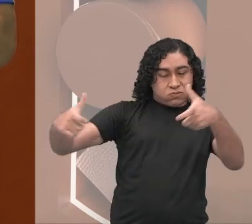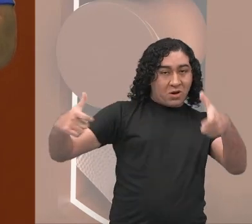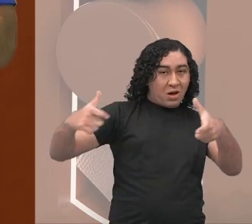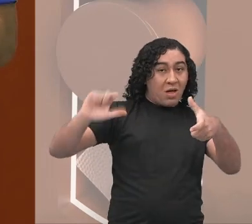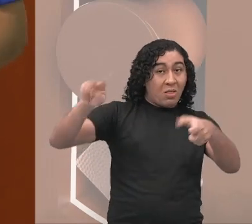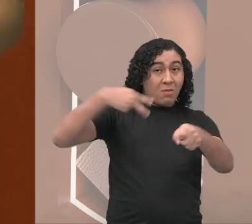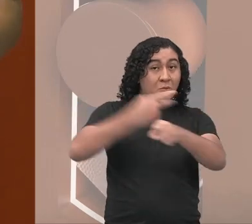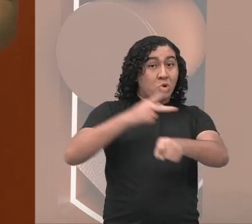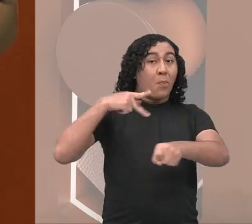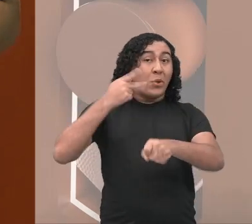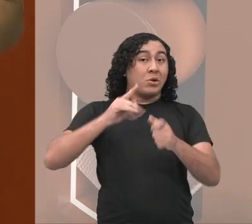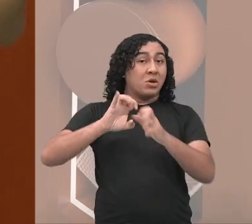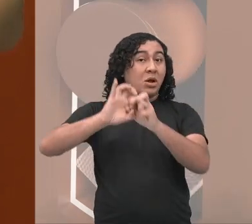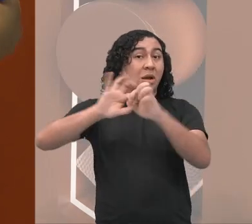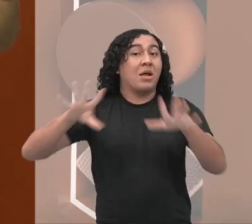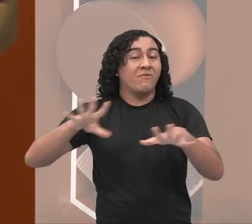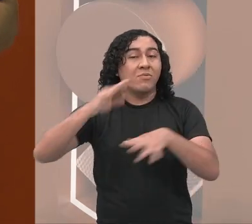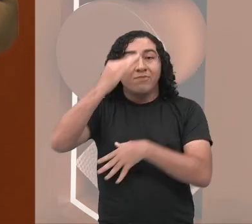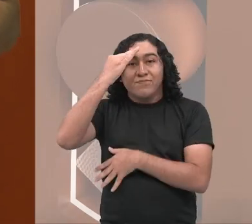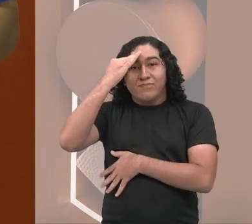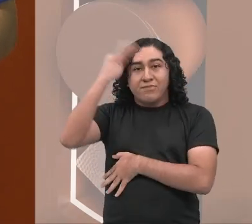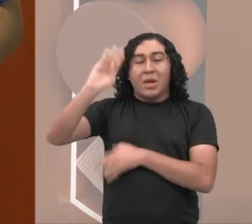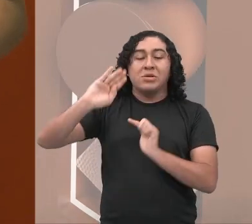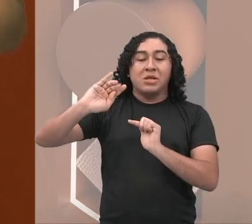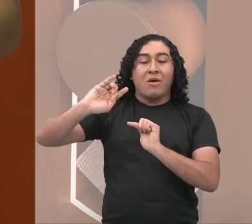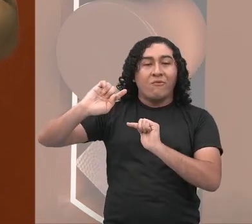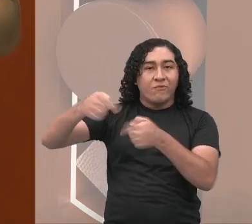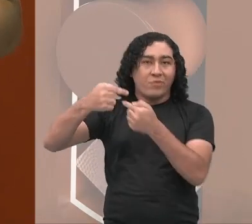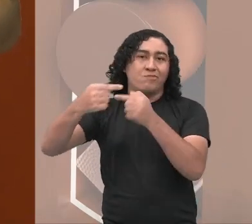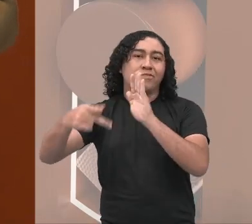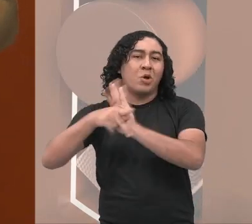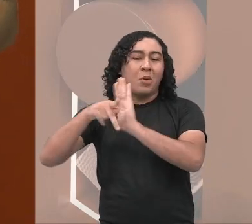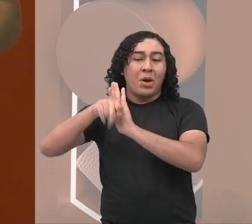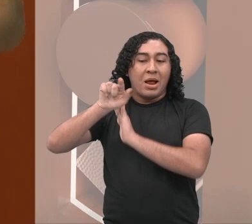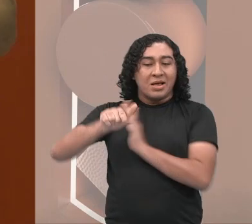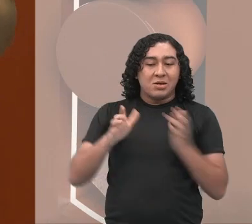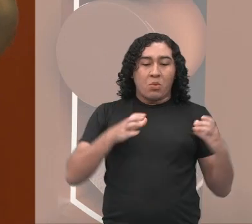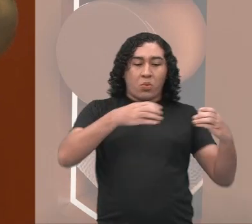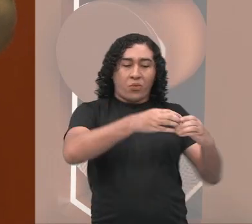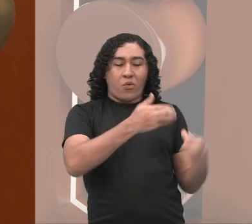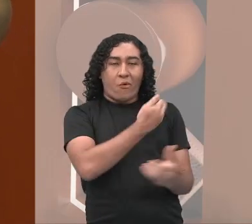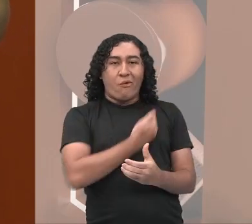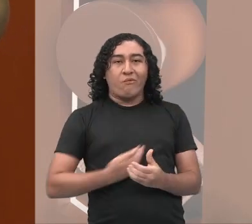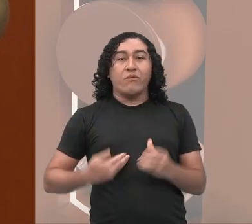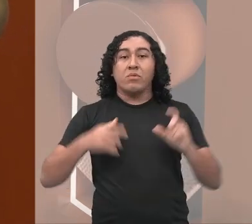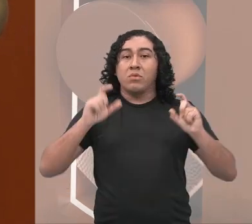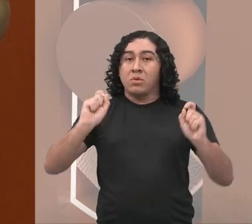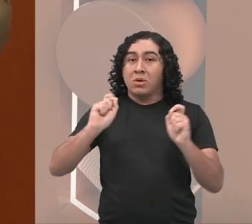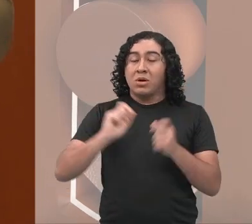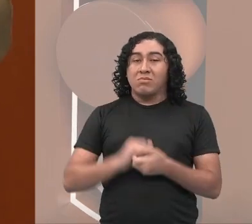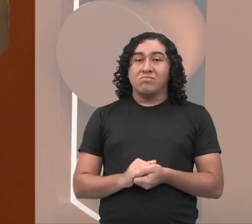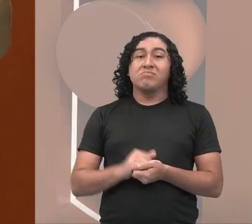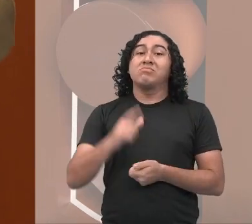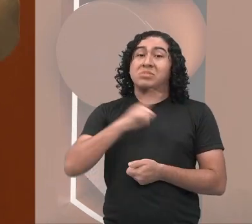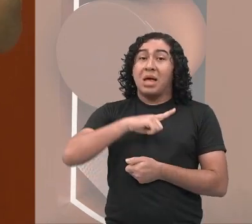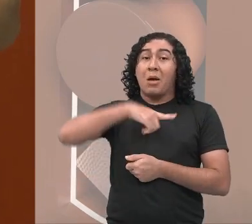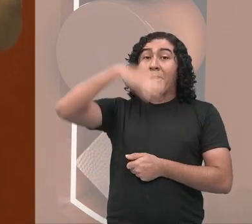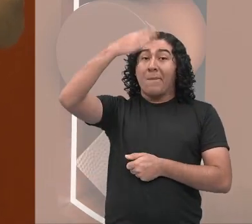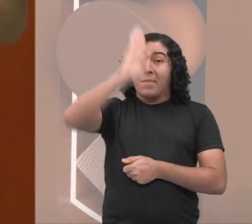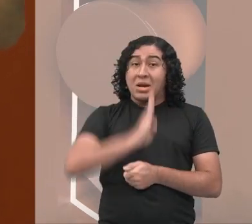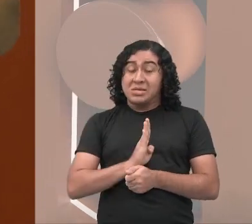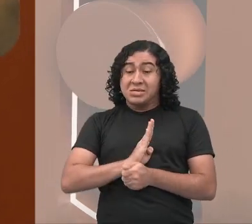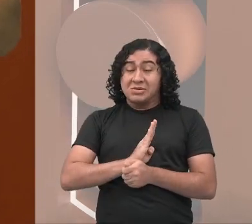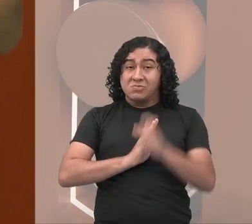emancipação política, o principal desafio que o poder central enfrentou era justamente manter o Brasil